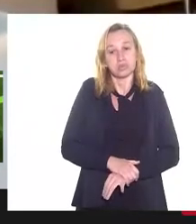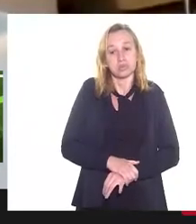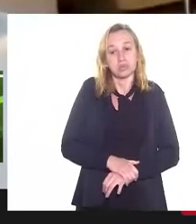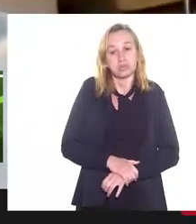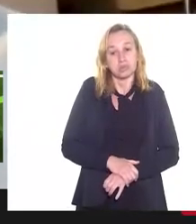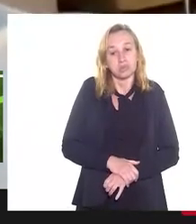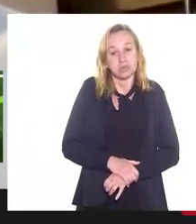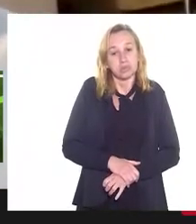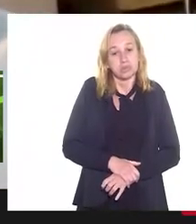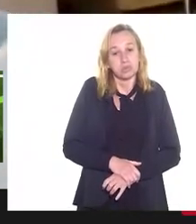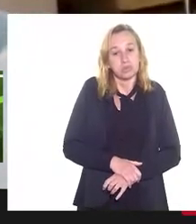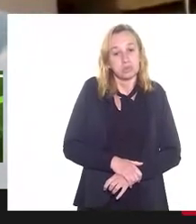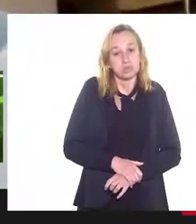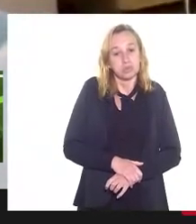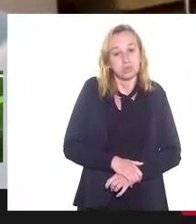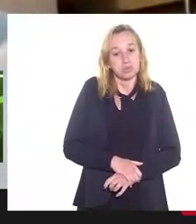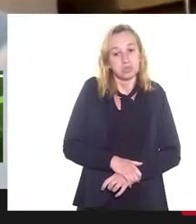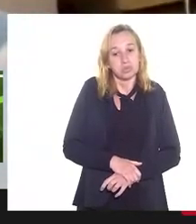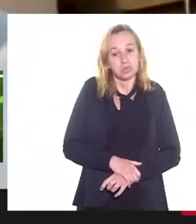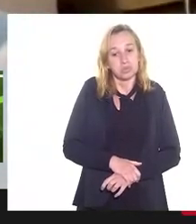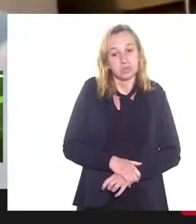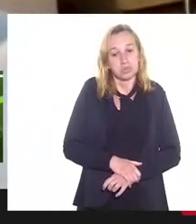dos grandes